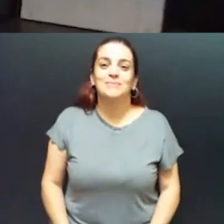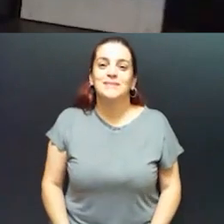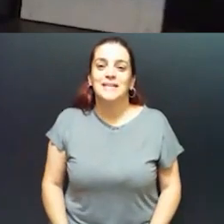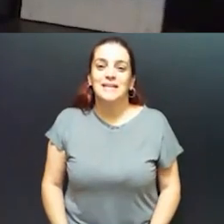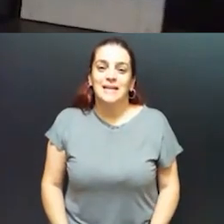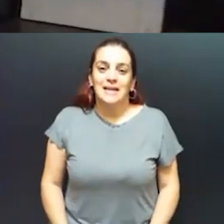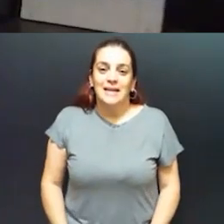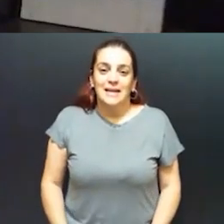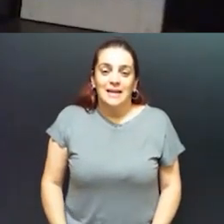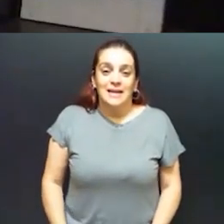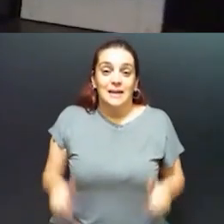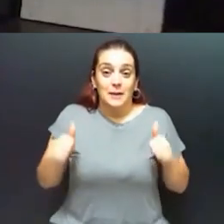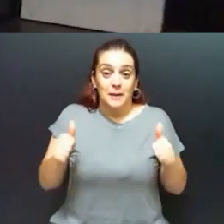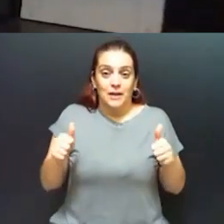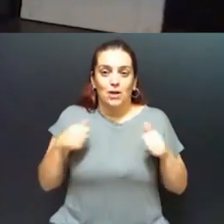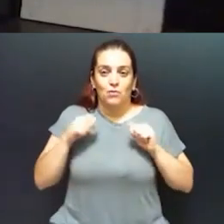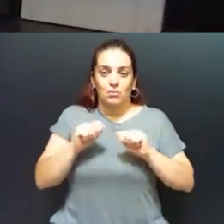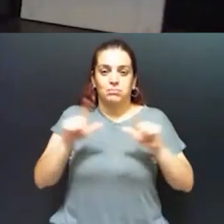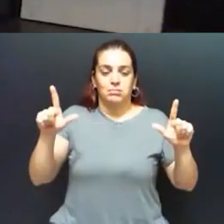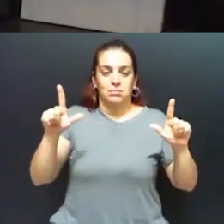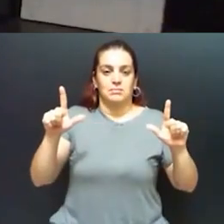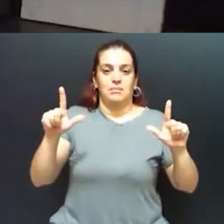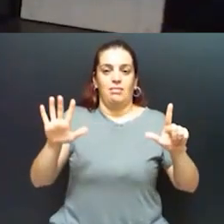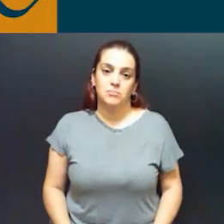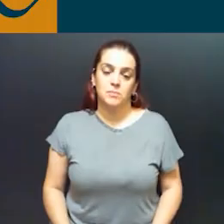Beleza, vou compartilhar aqui minha tela.